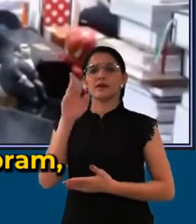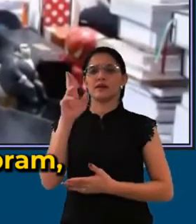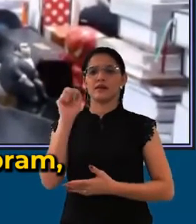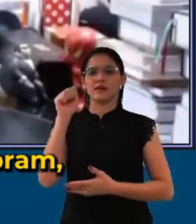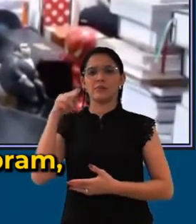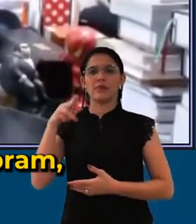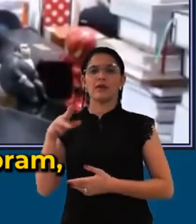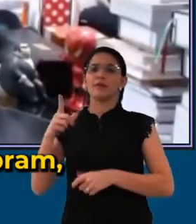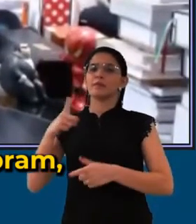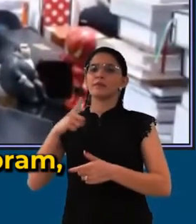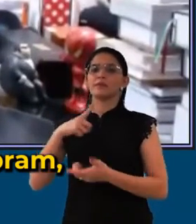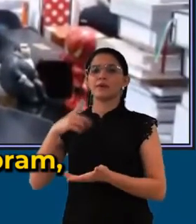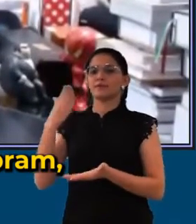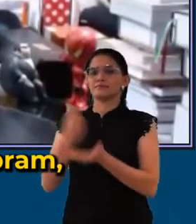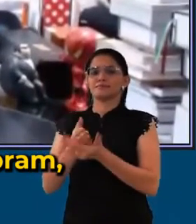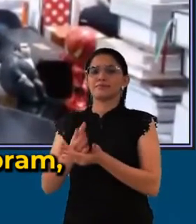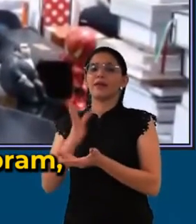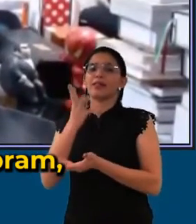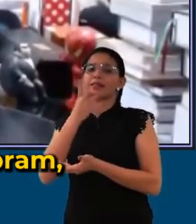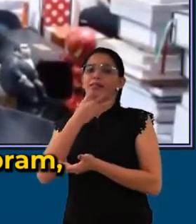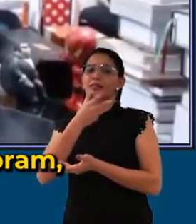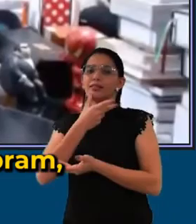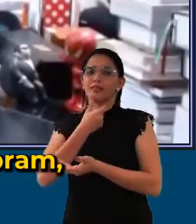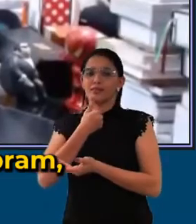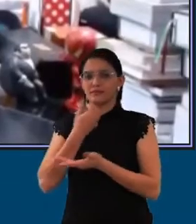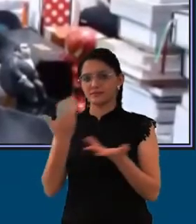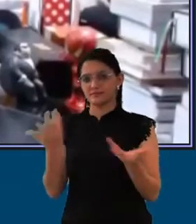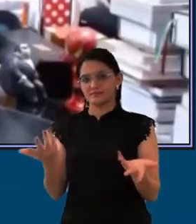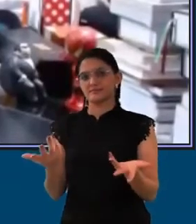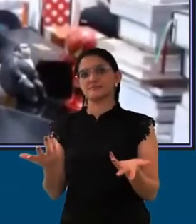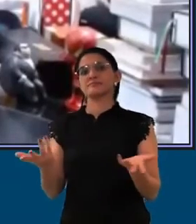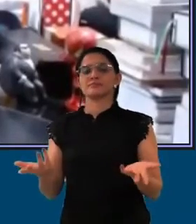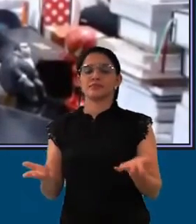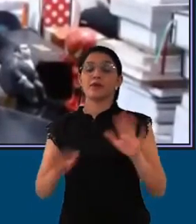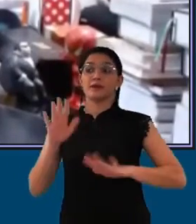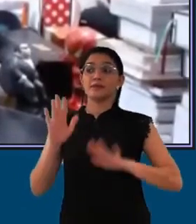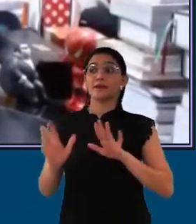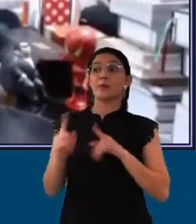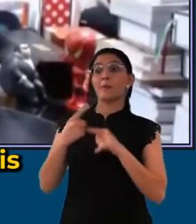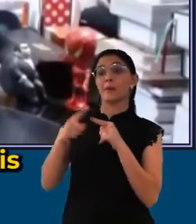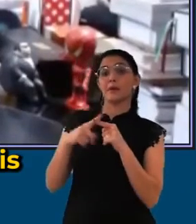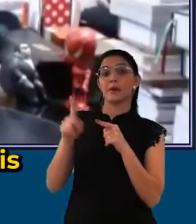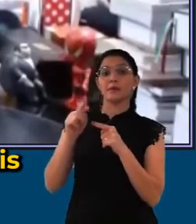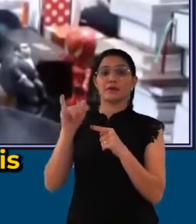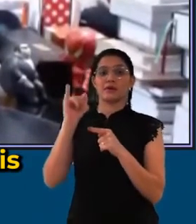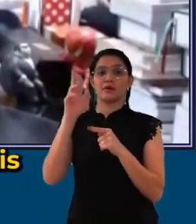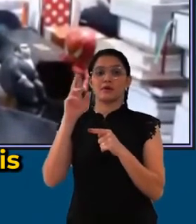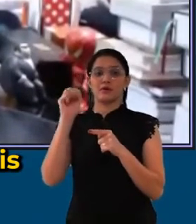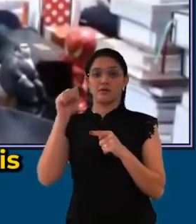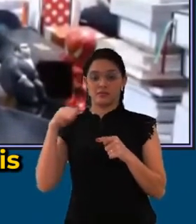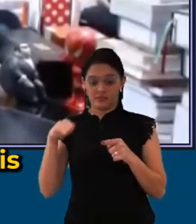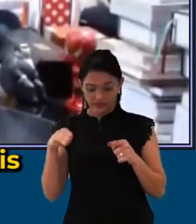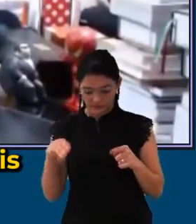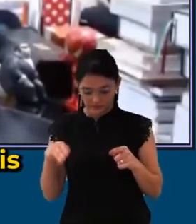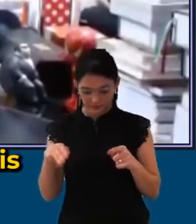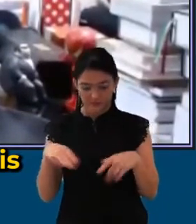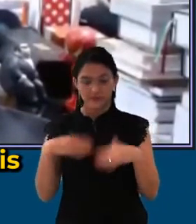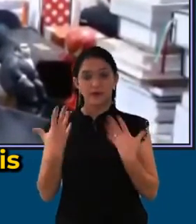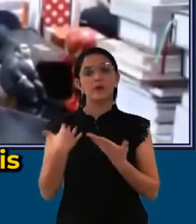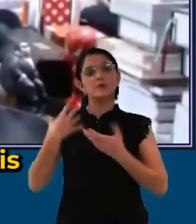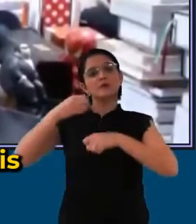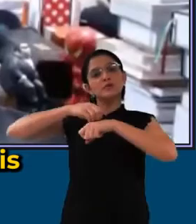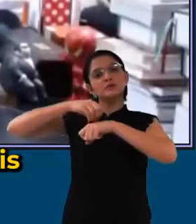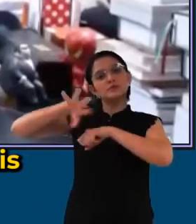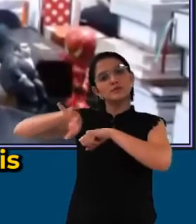do IBRAM, aí devolve a bola para o IBRAM, entendeu? Eu vou deixar aqui a título de sugestão, né, para